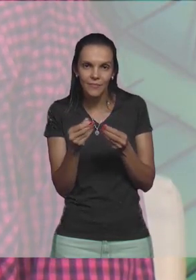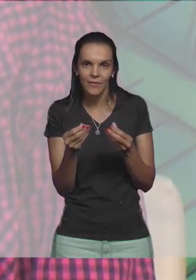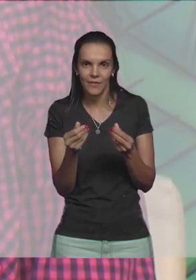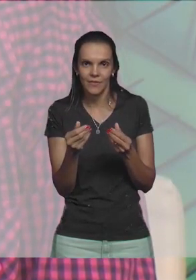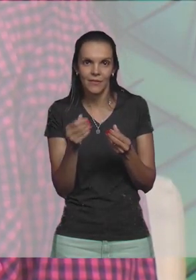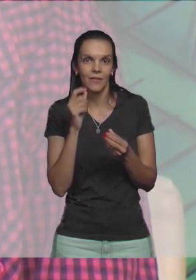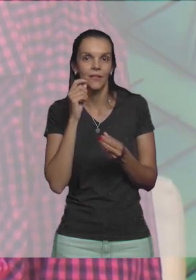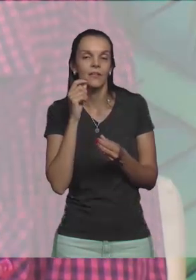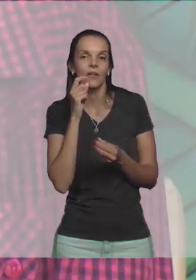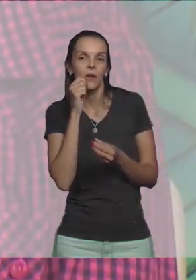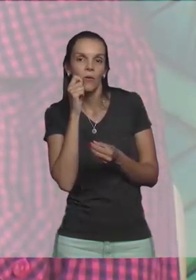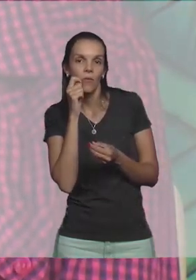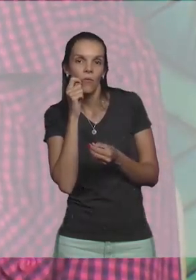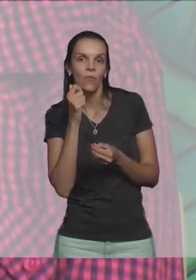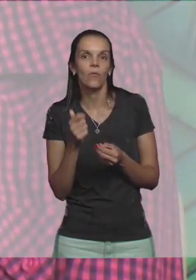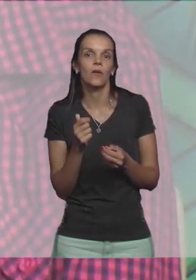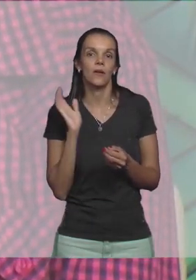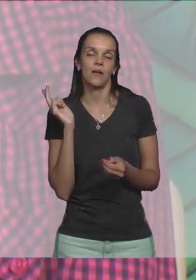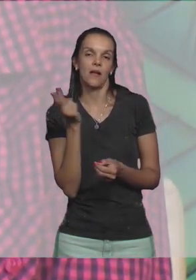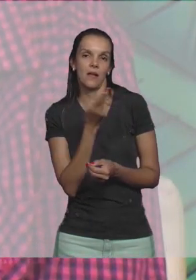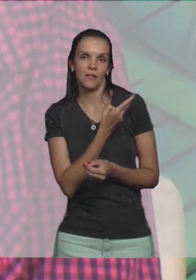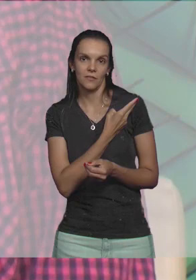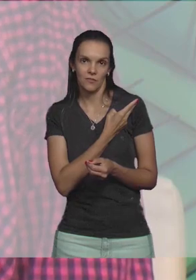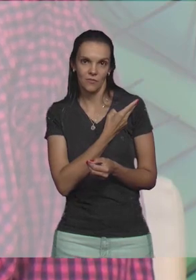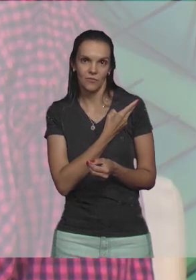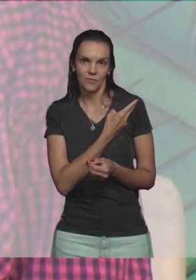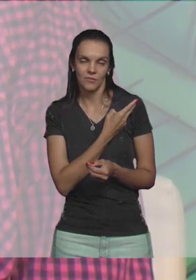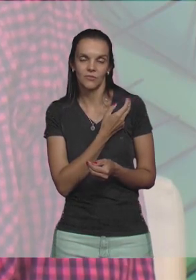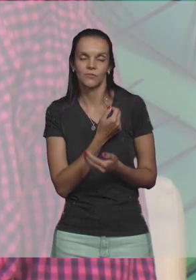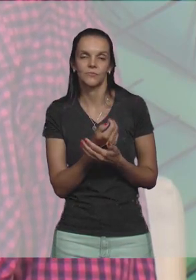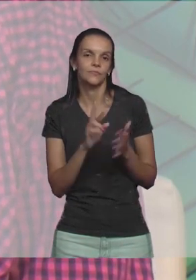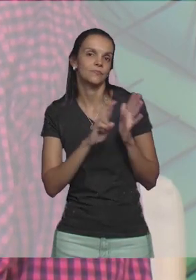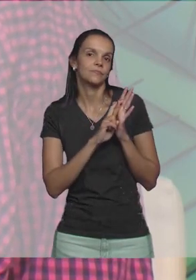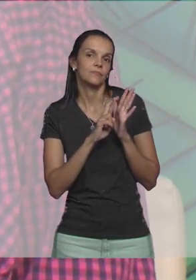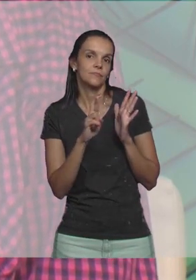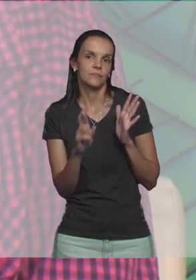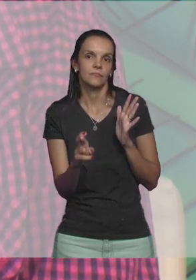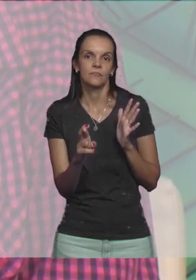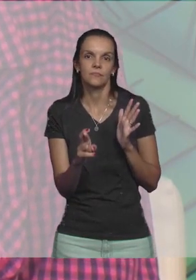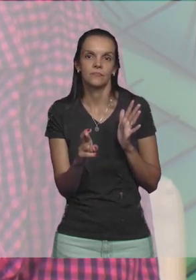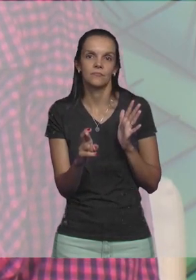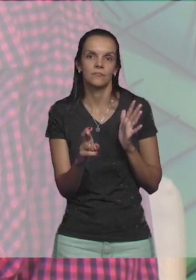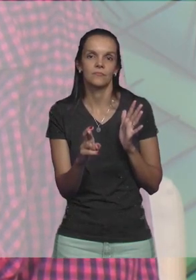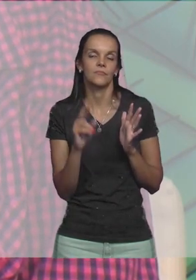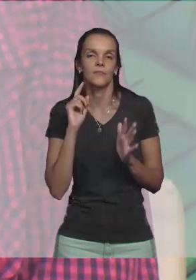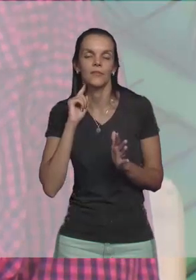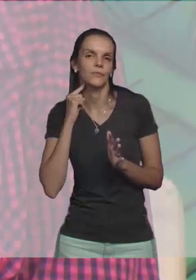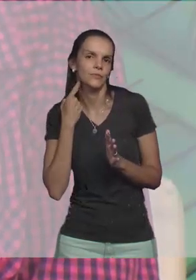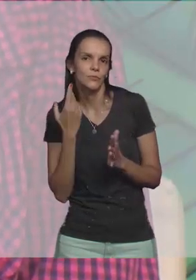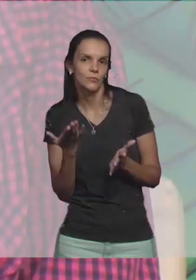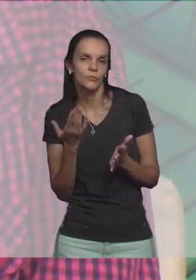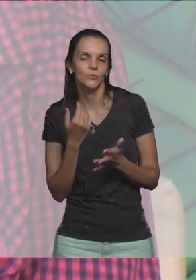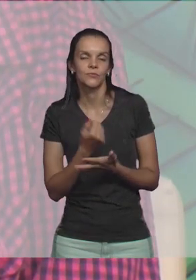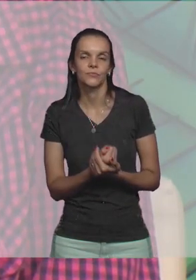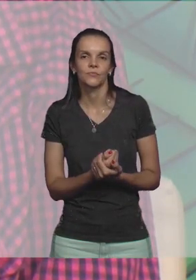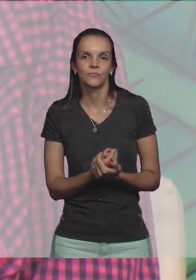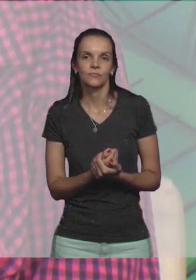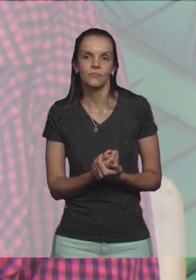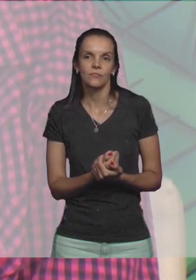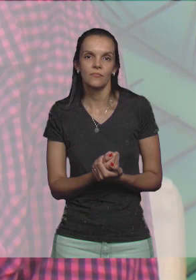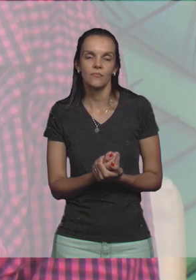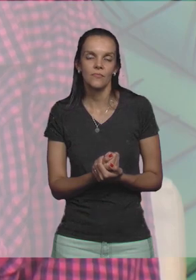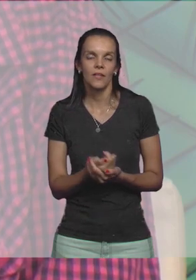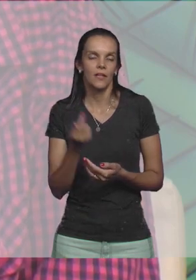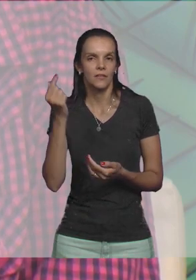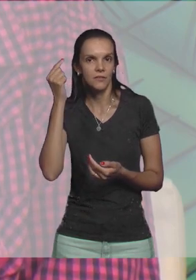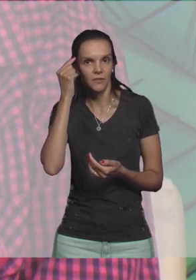né? Enquanto a nossa cor seria uma cor que representaria algo feio, algo que estaria sujo, né? E aí a